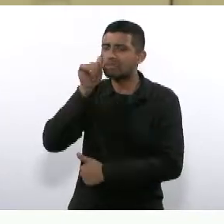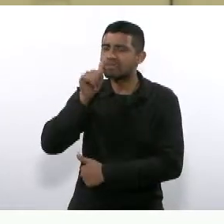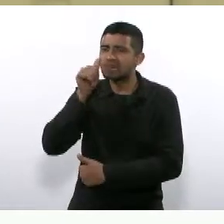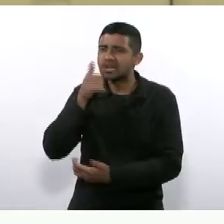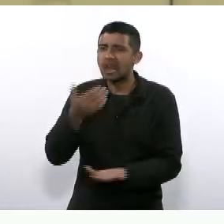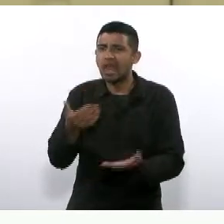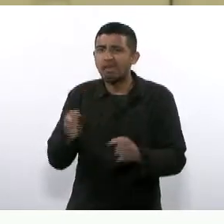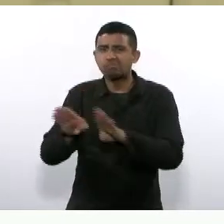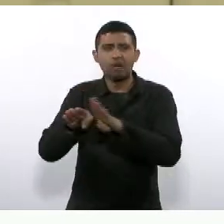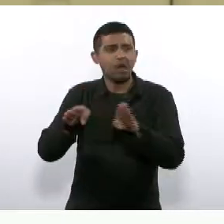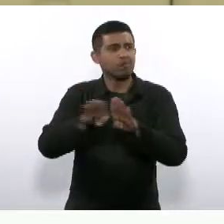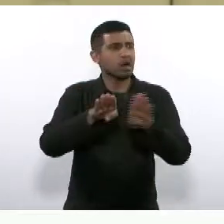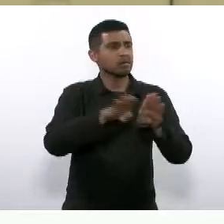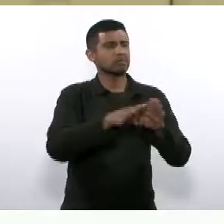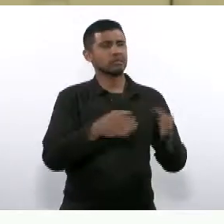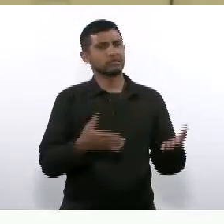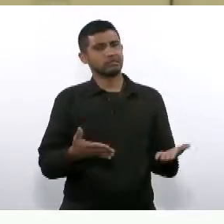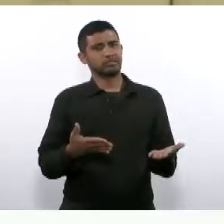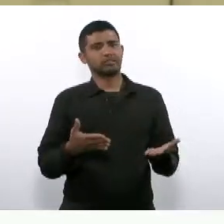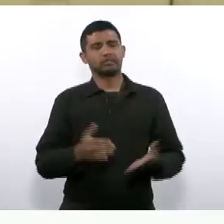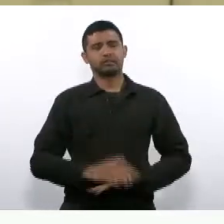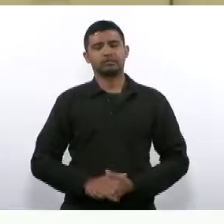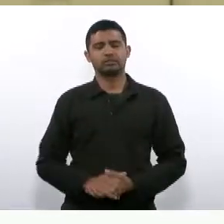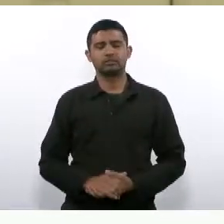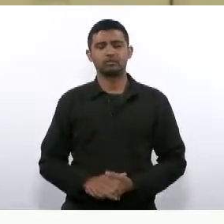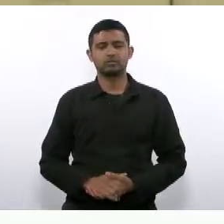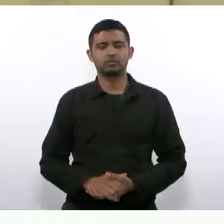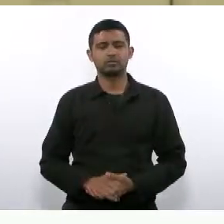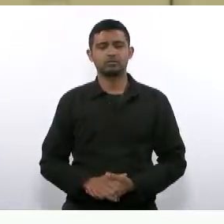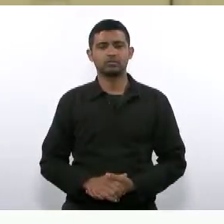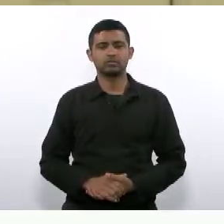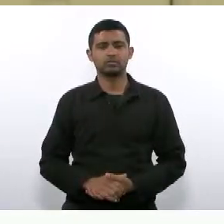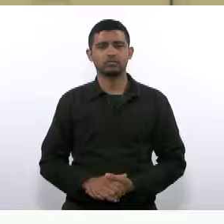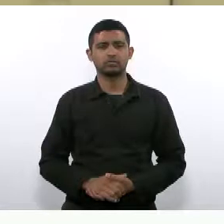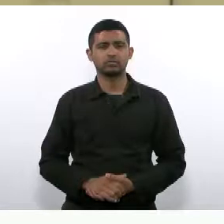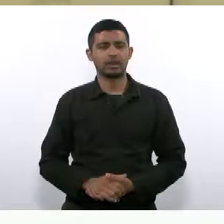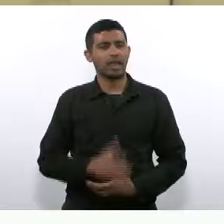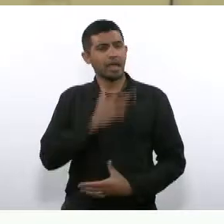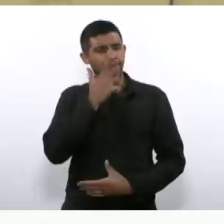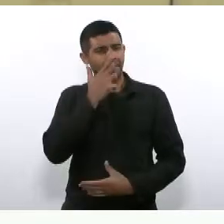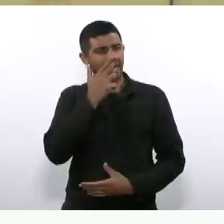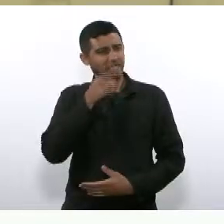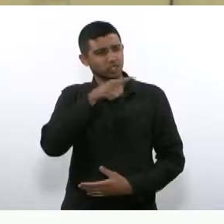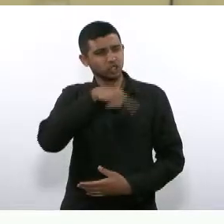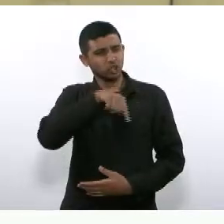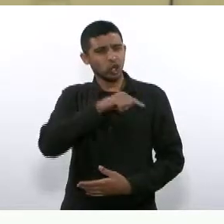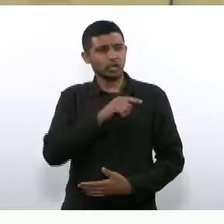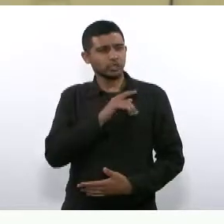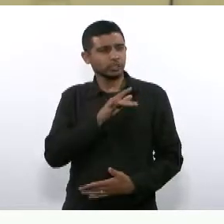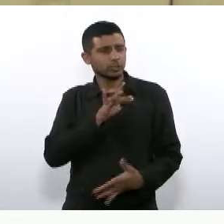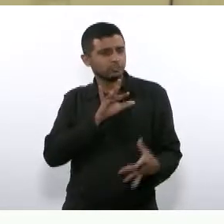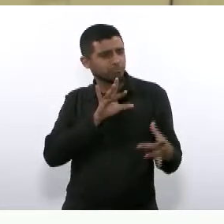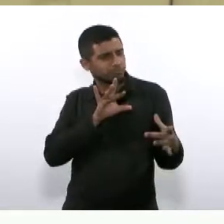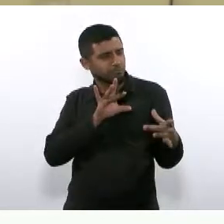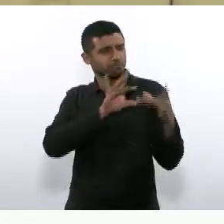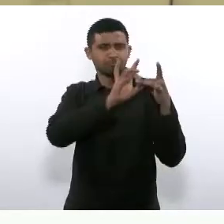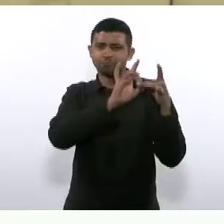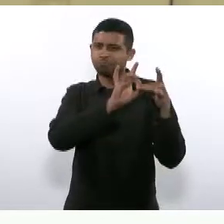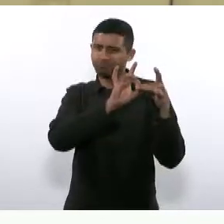a violência, nos fez nos aproximar mais, para que realmente essa